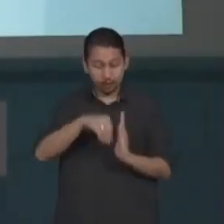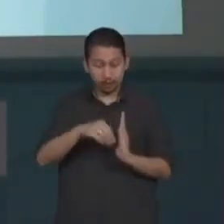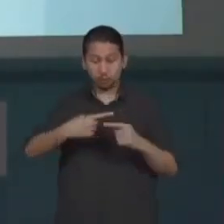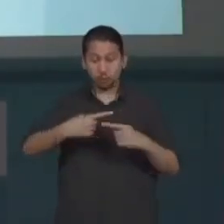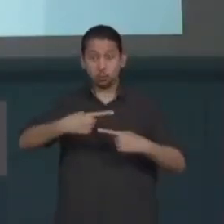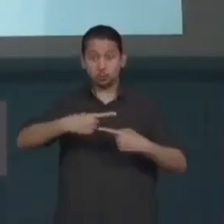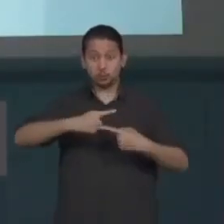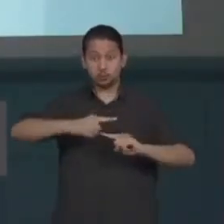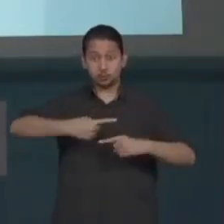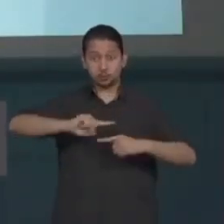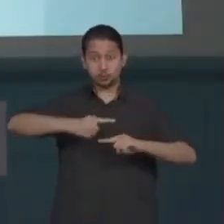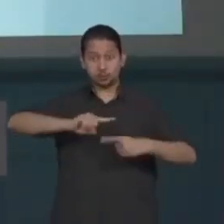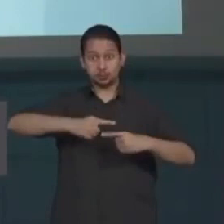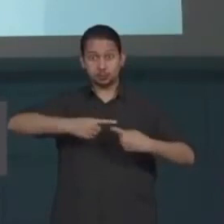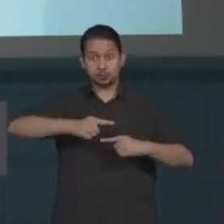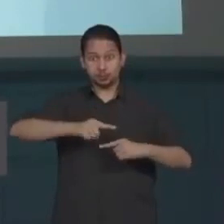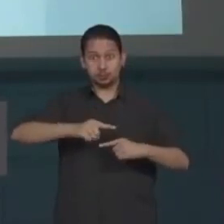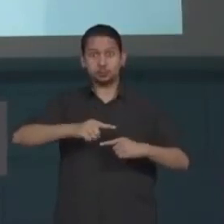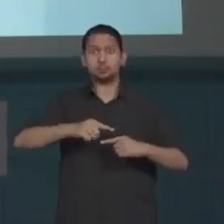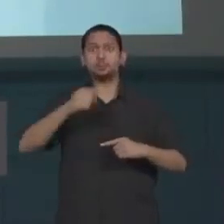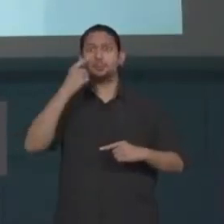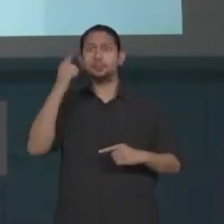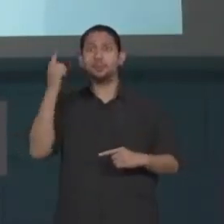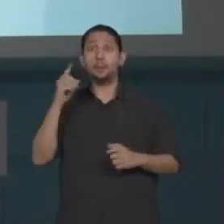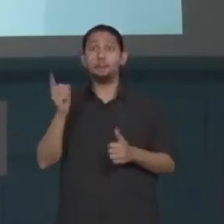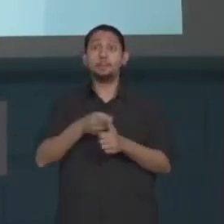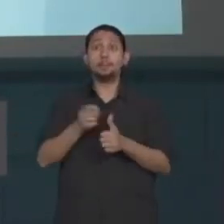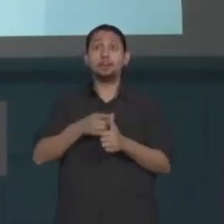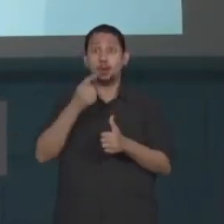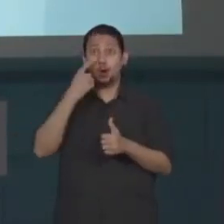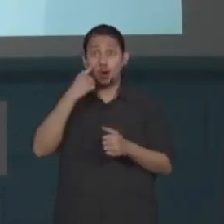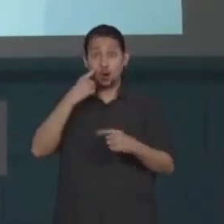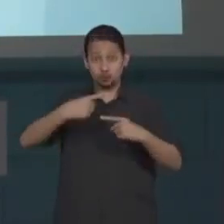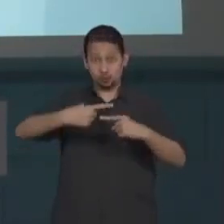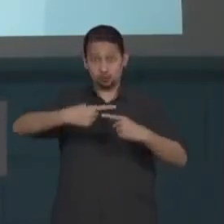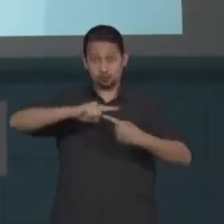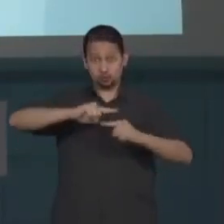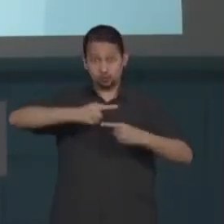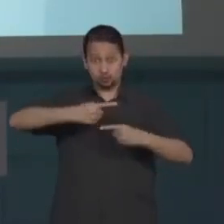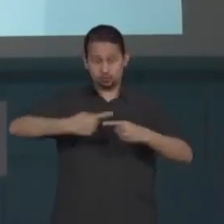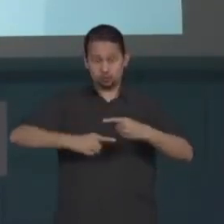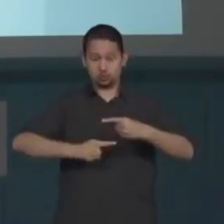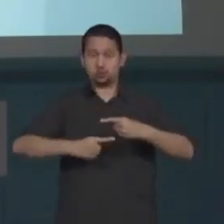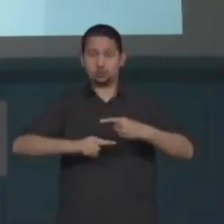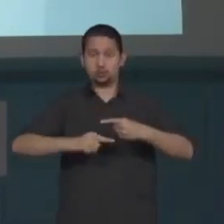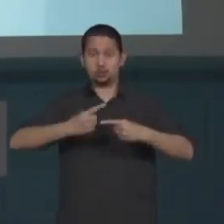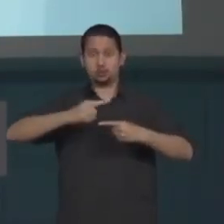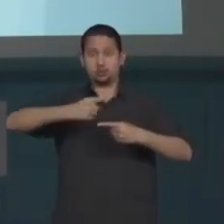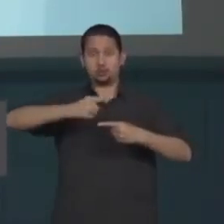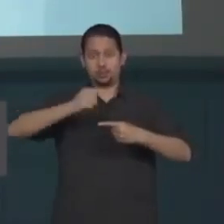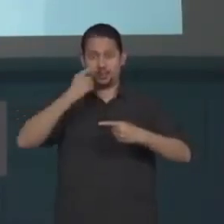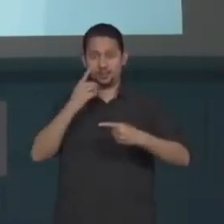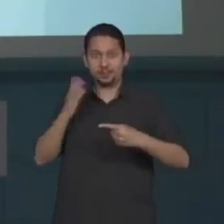dele, a primeira montagem que a gente vai fazer é desse jogo aqui, ó, dessas